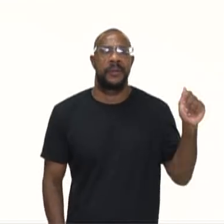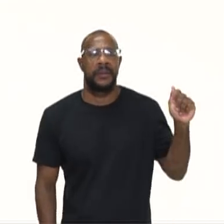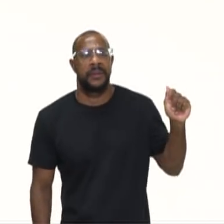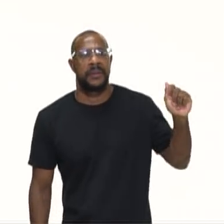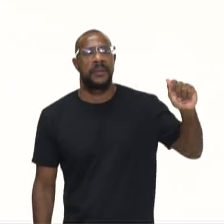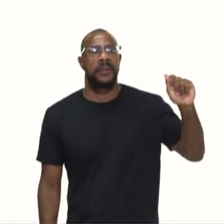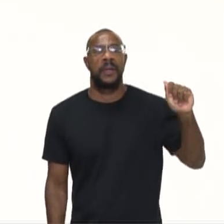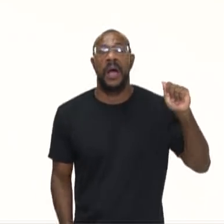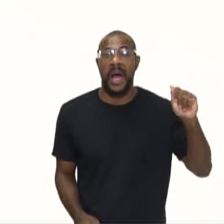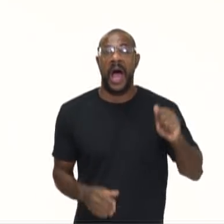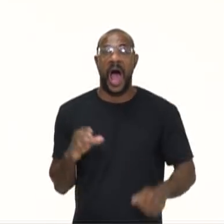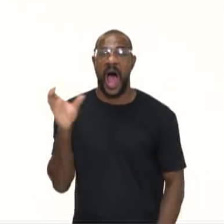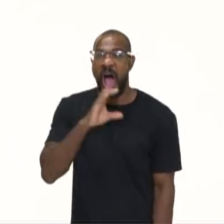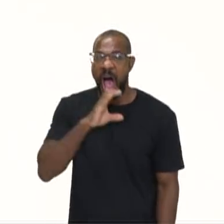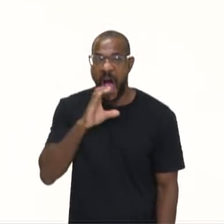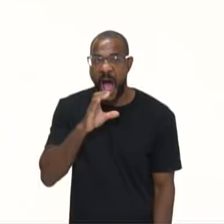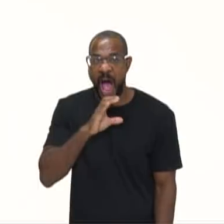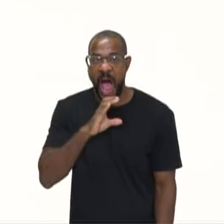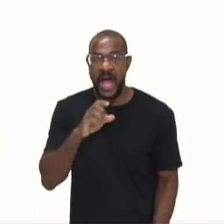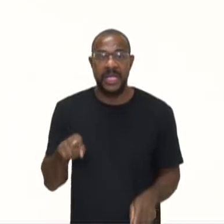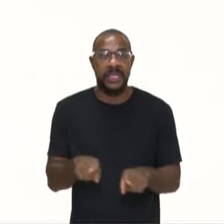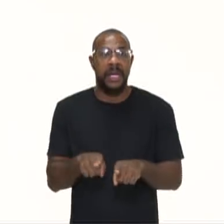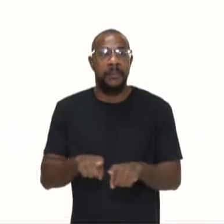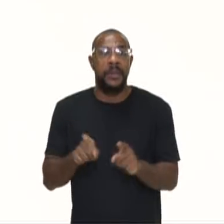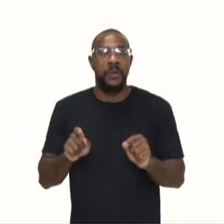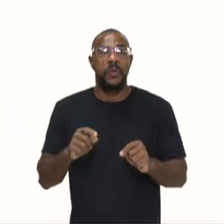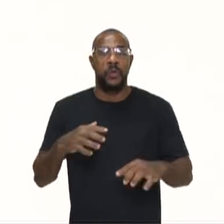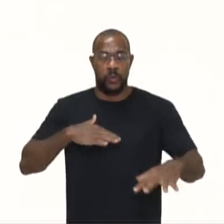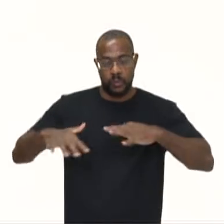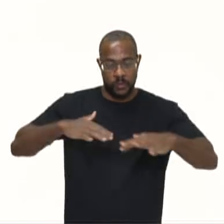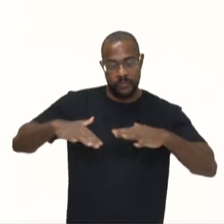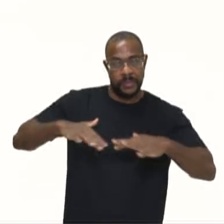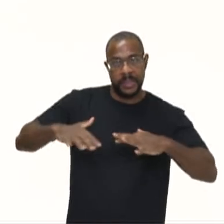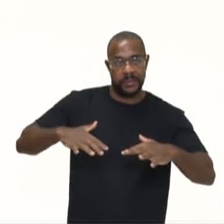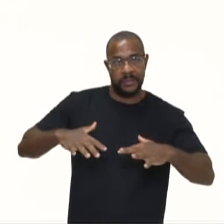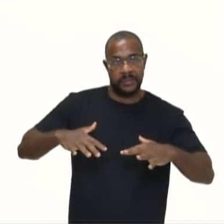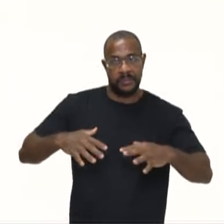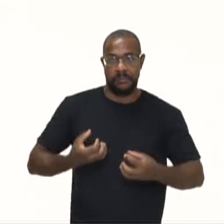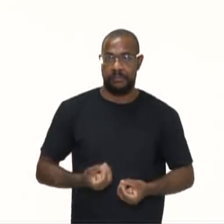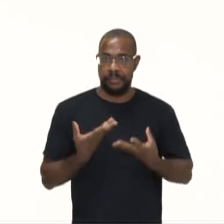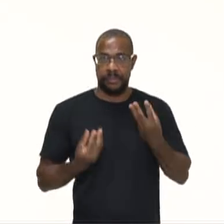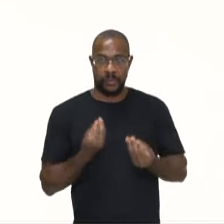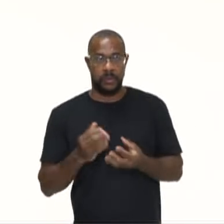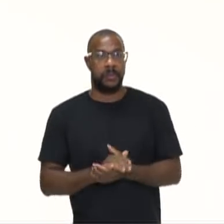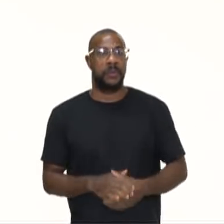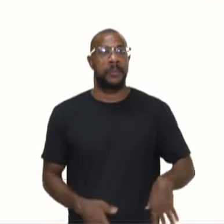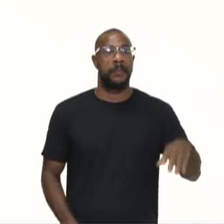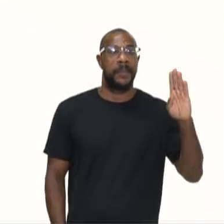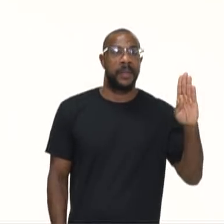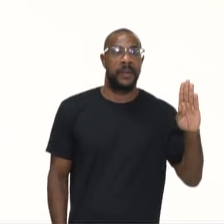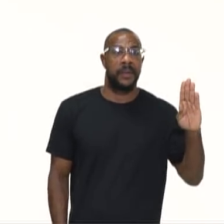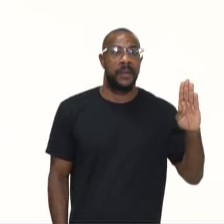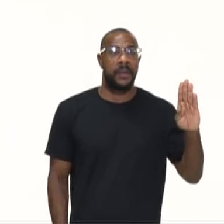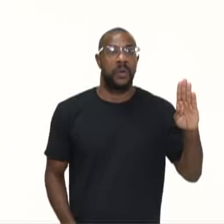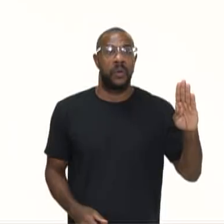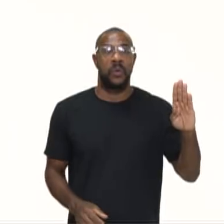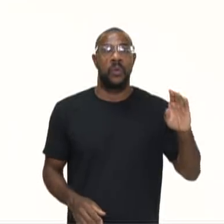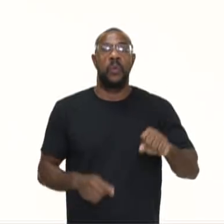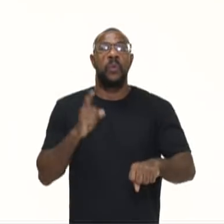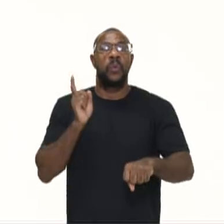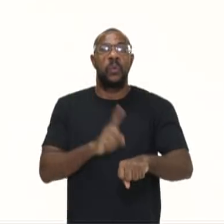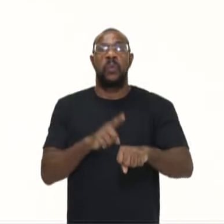A velocidade de execução dos movimentos. Alternativa B, o